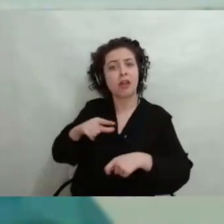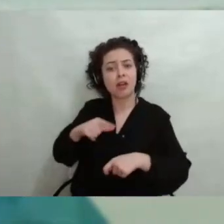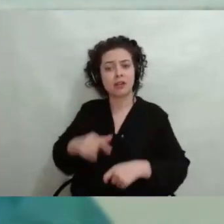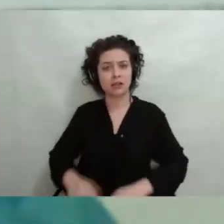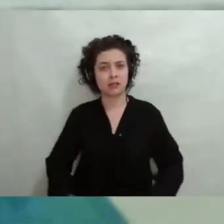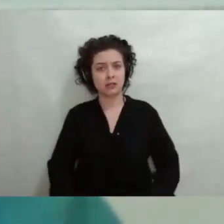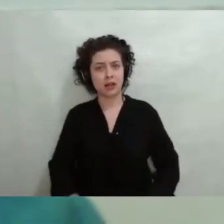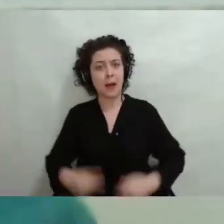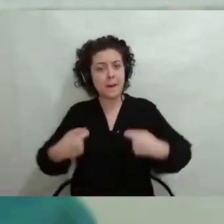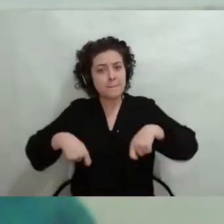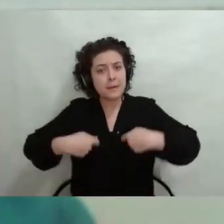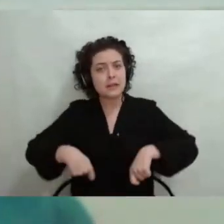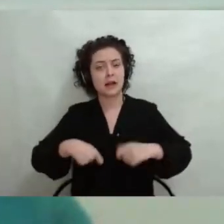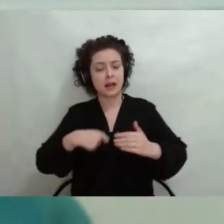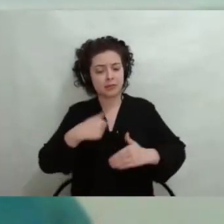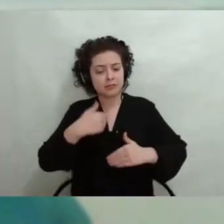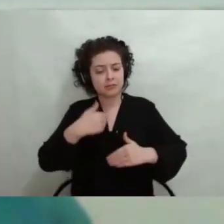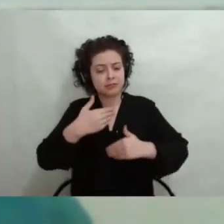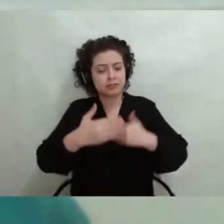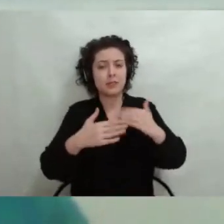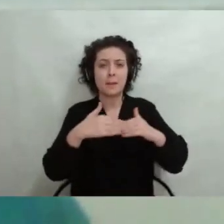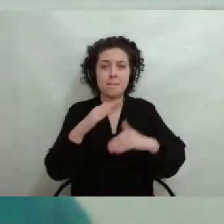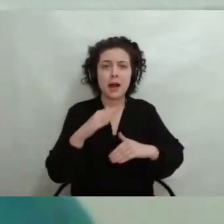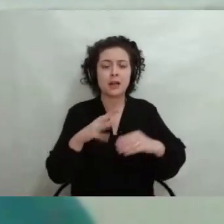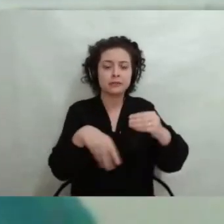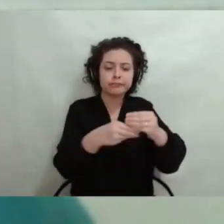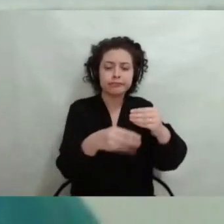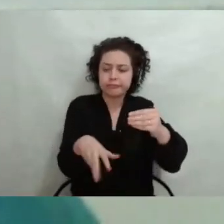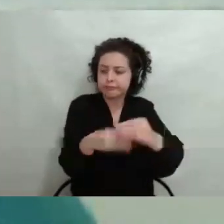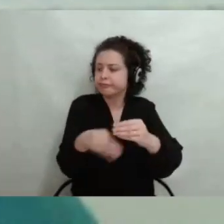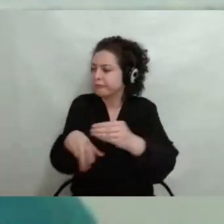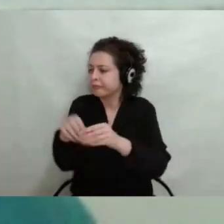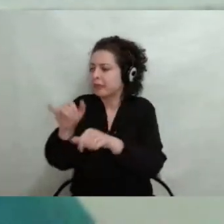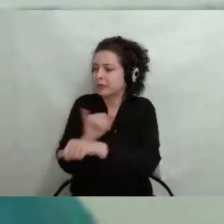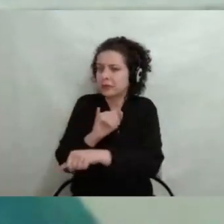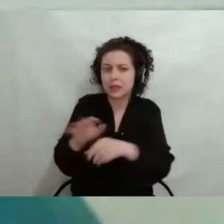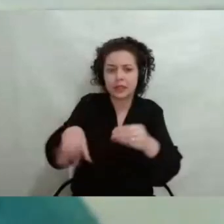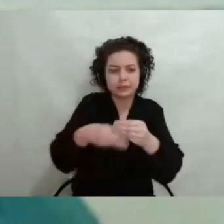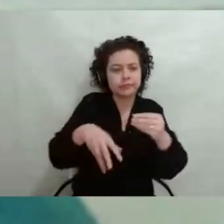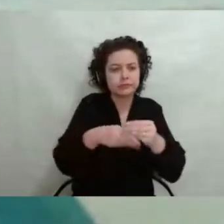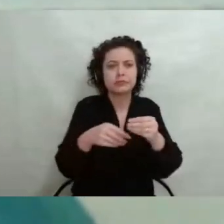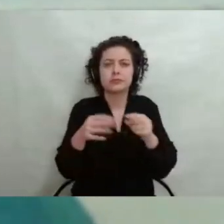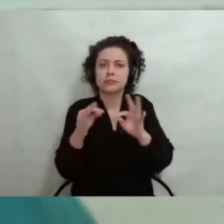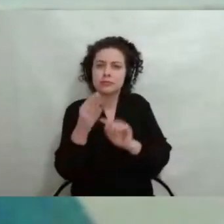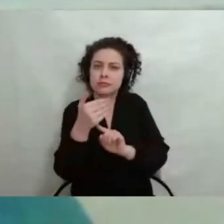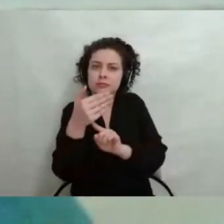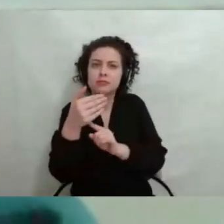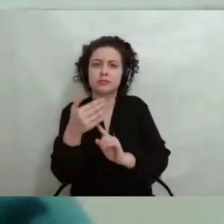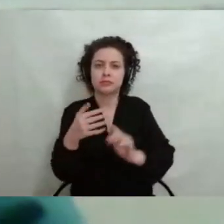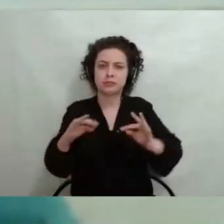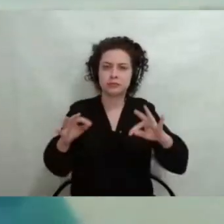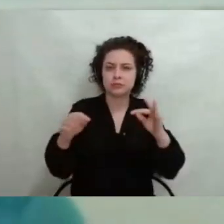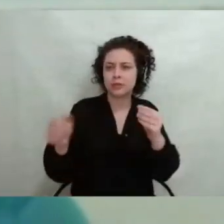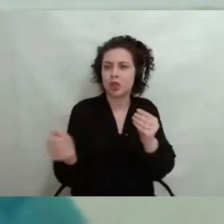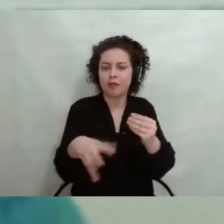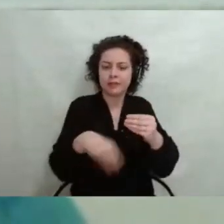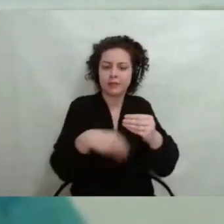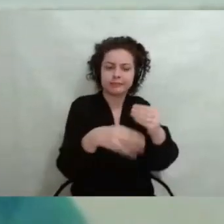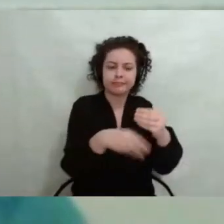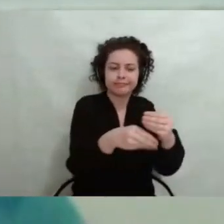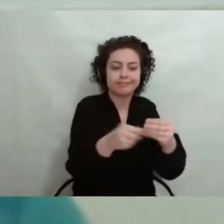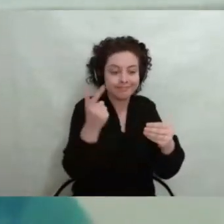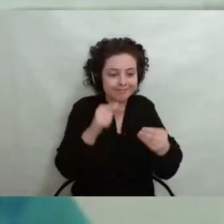mais utilizar incremento das ferramentas informacionais com novas tecnologias para